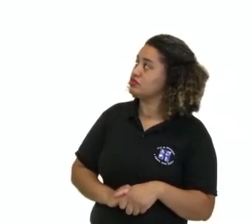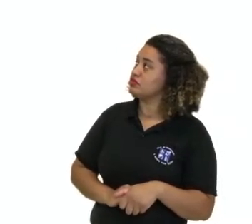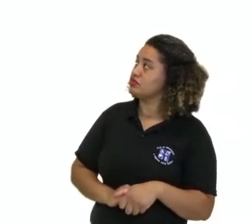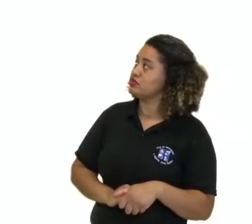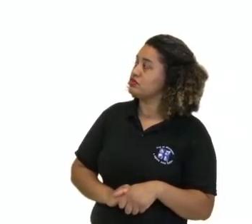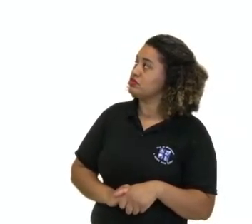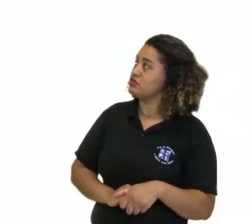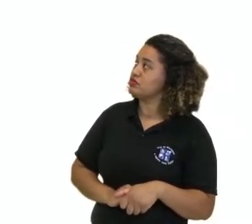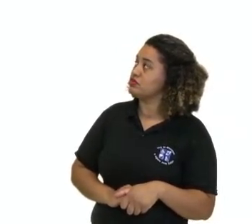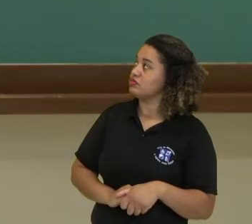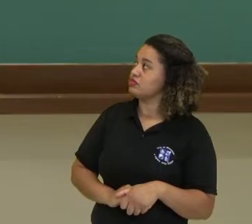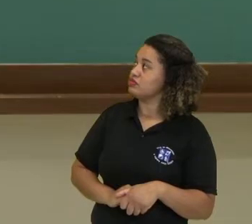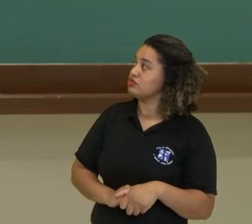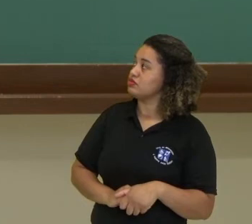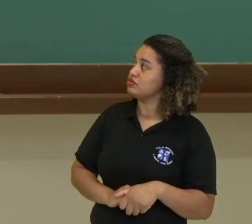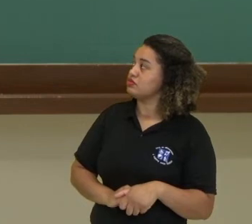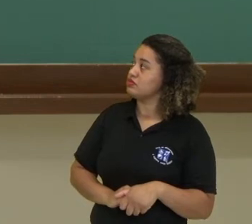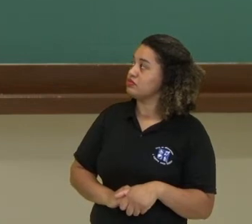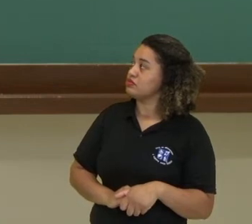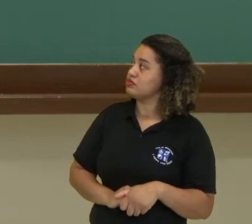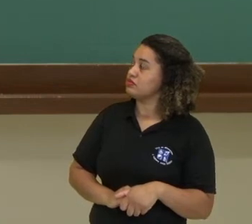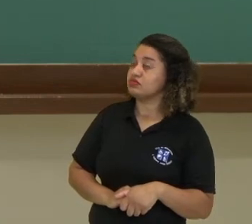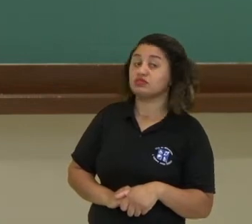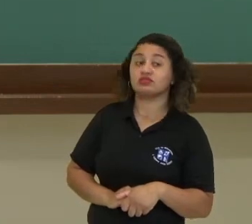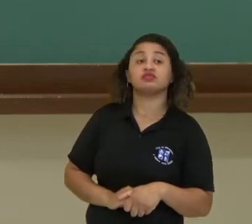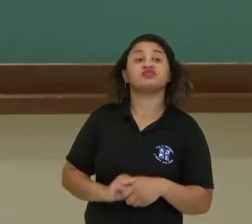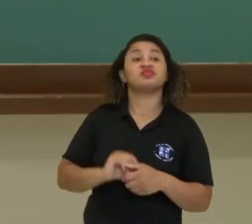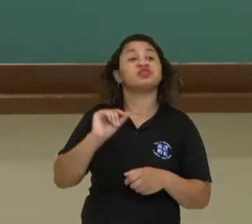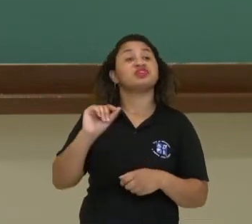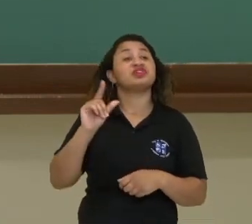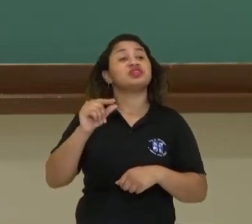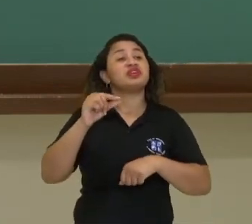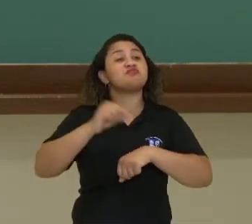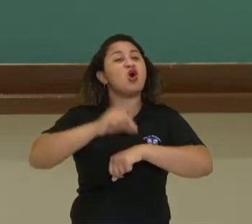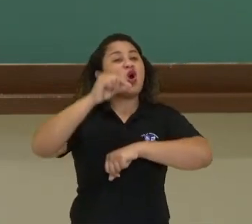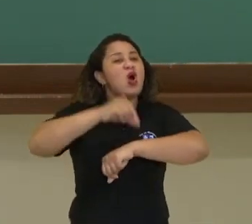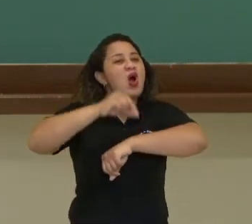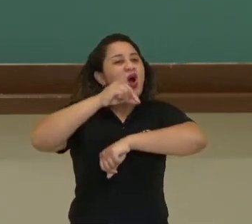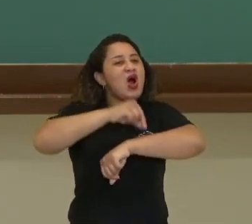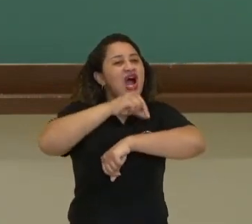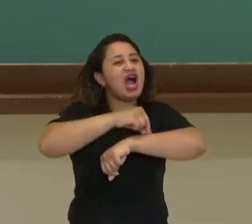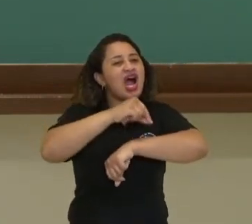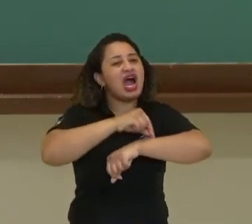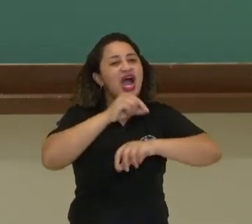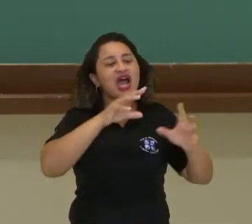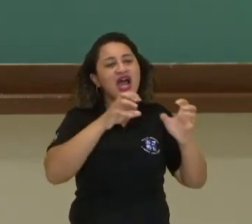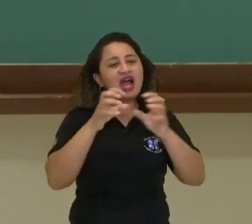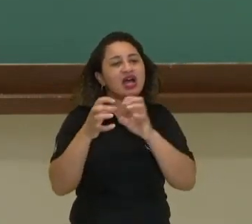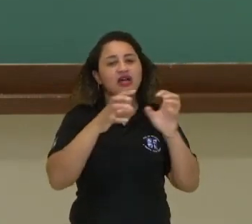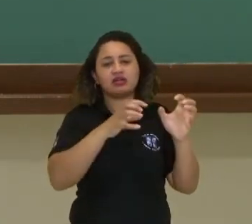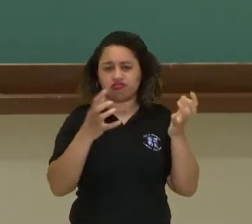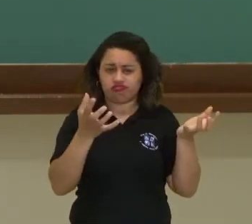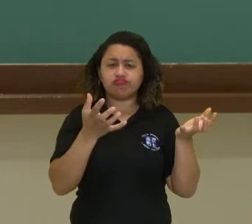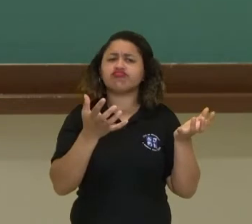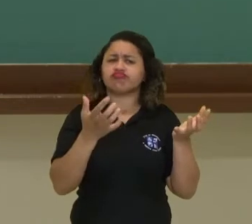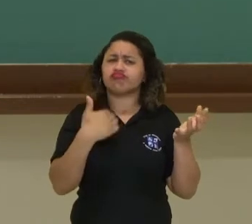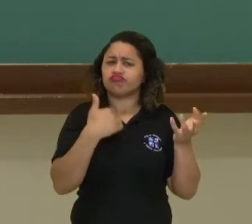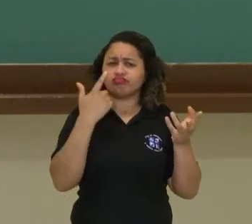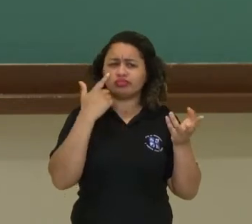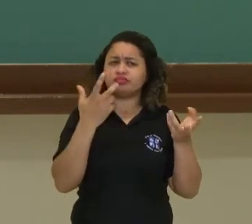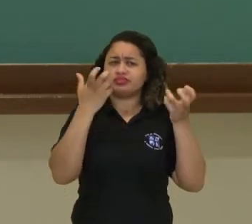proibido briga de pulgas as pombinhas estavam brigando ali vocês viram né então foi